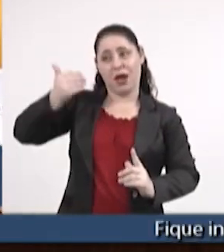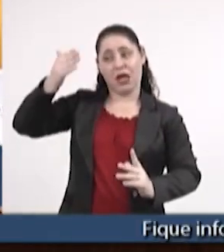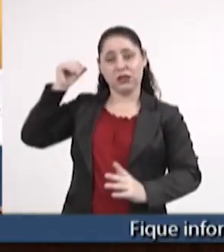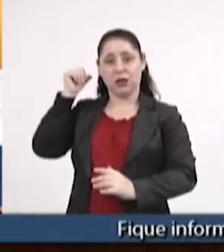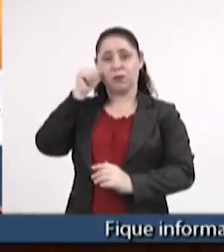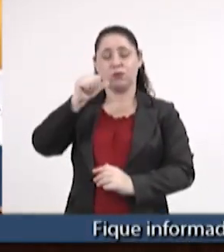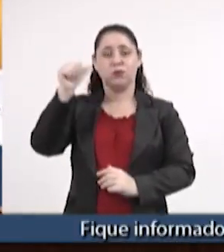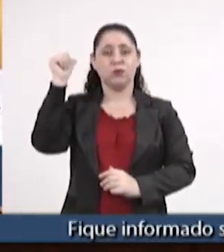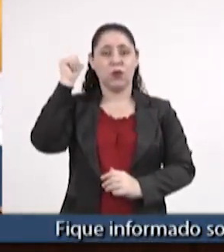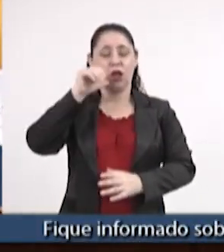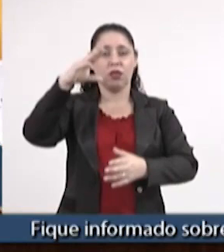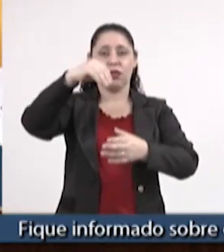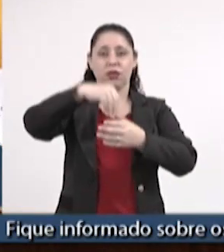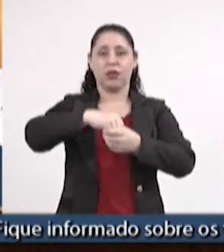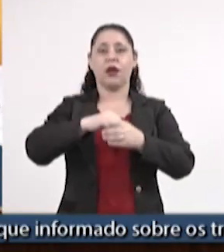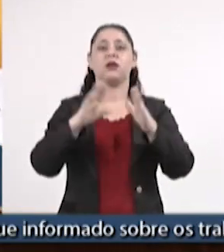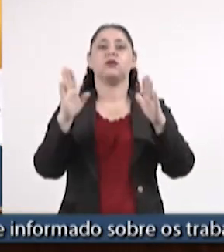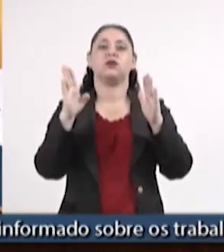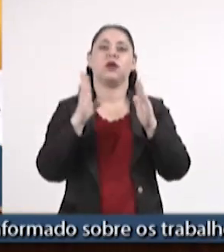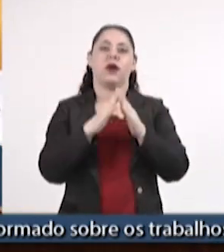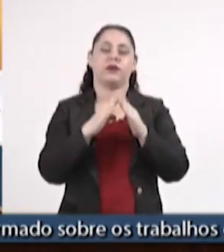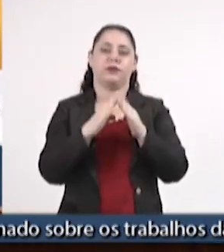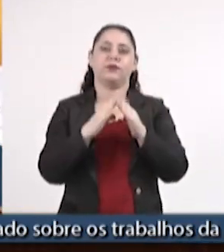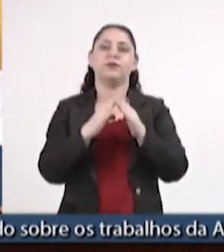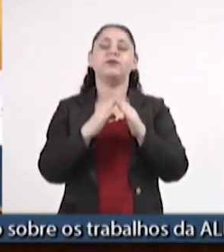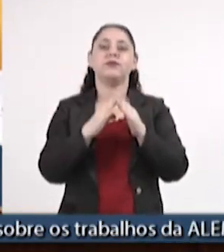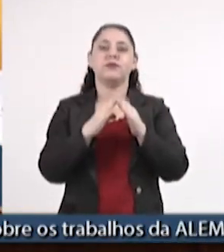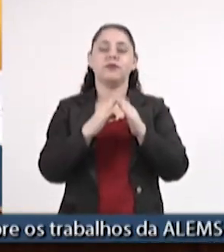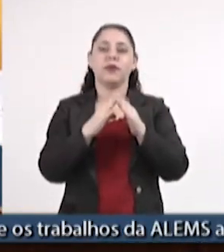viviam as mulheres dentro dos seus lares,